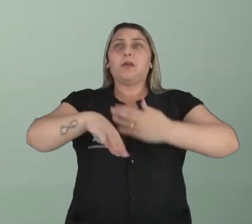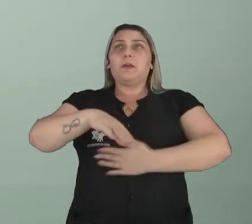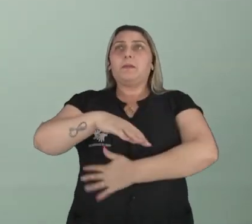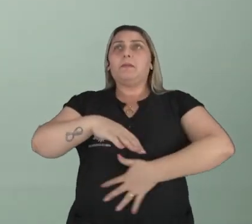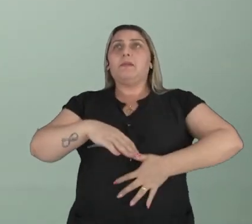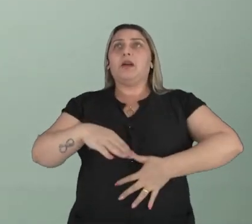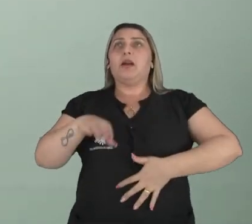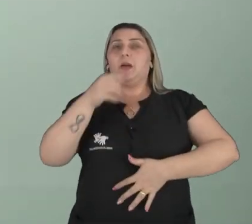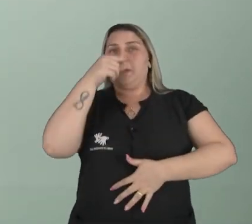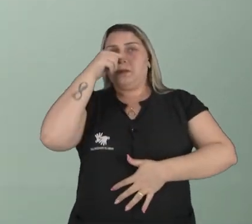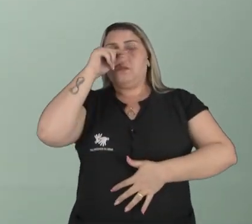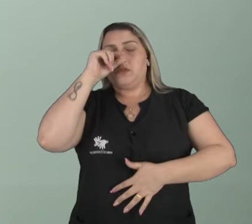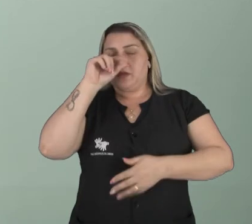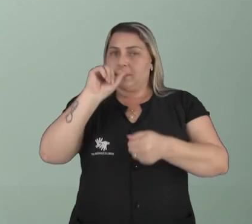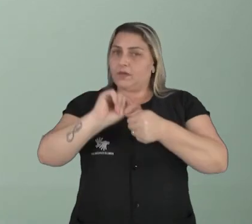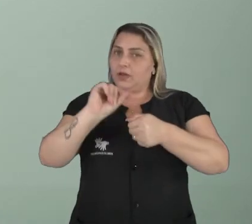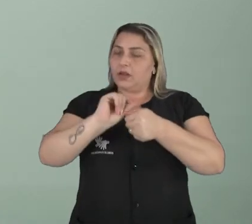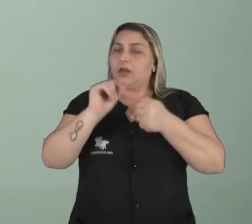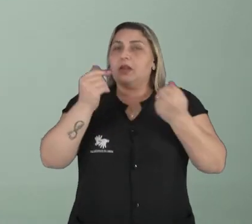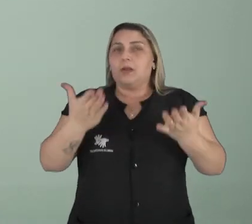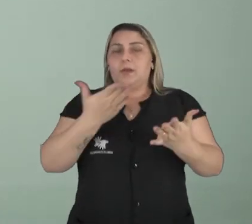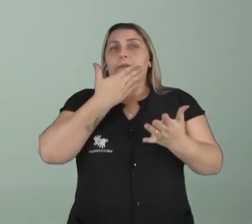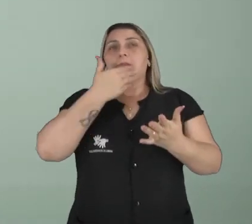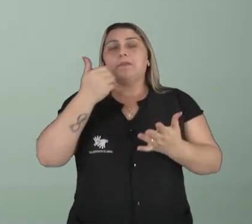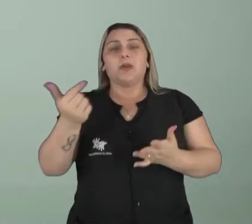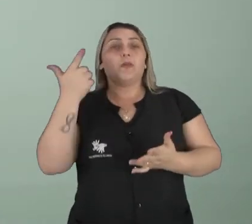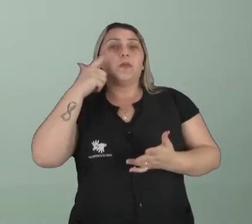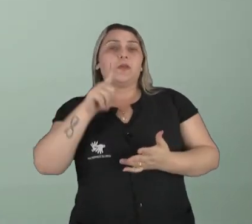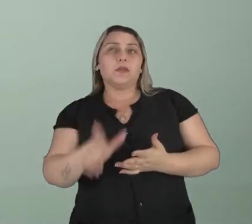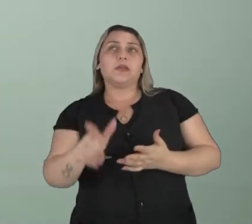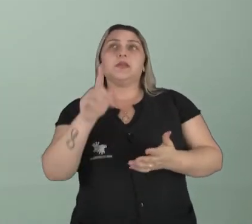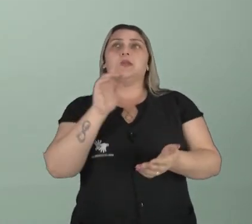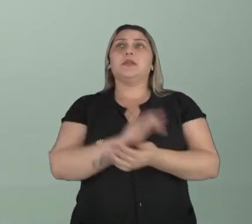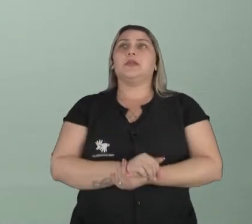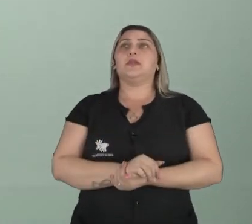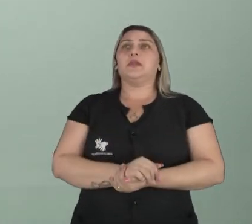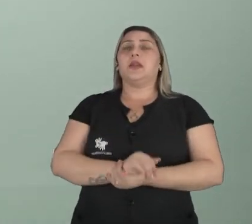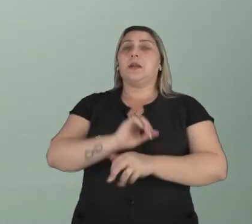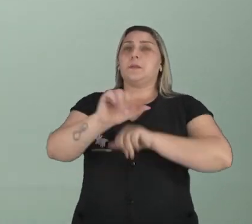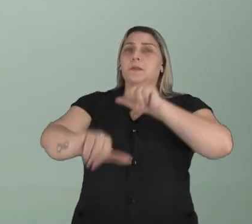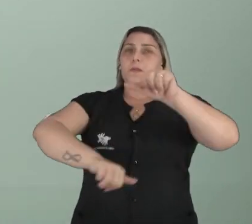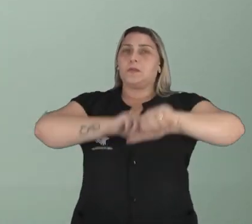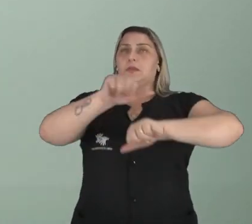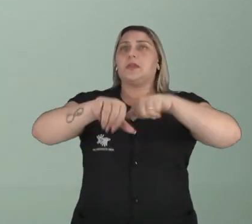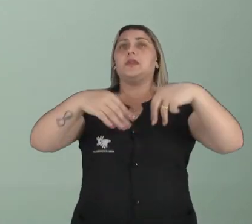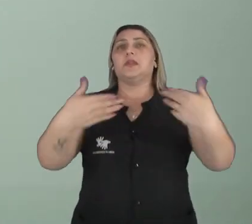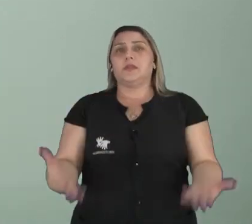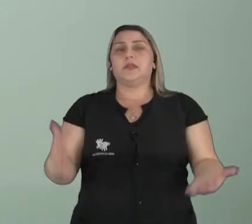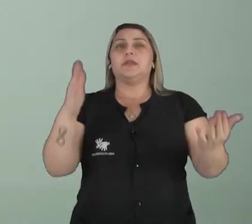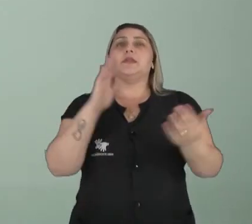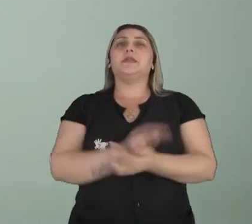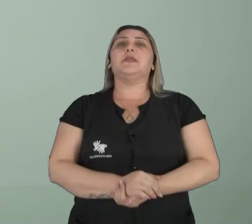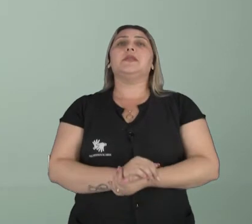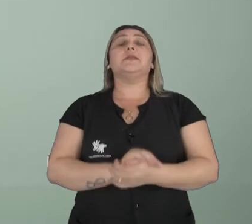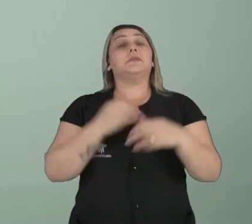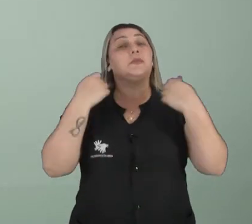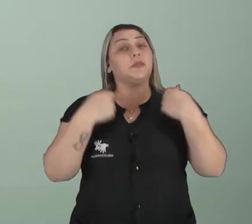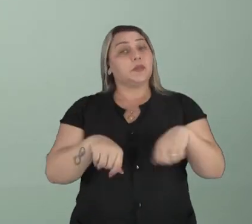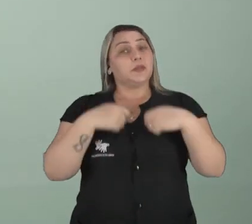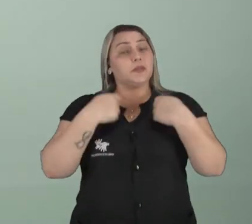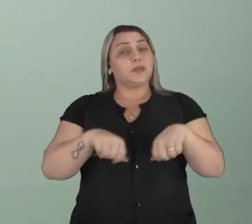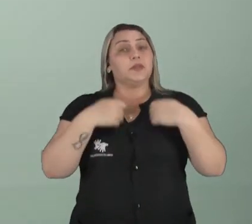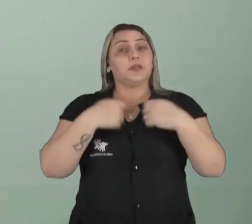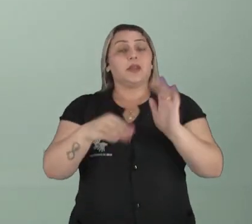na barriga os e então ele faz qualquer coisa para conseguir realizar aquela mudança passei aceito é uma necessidade